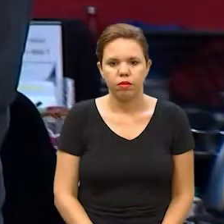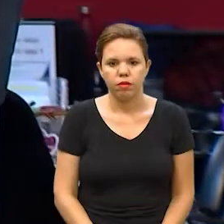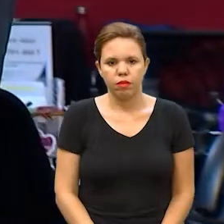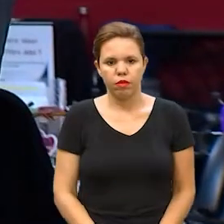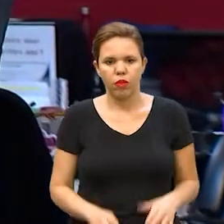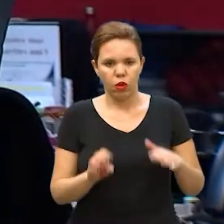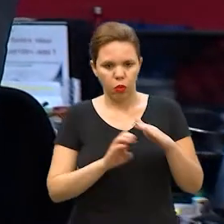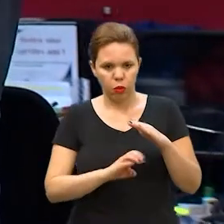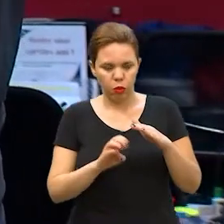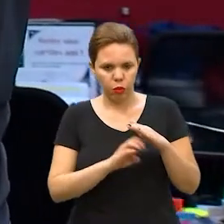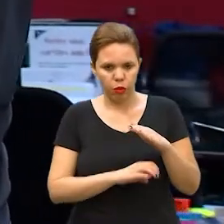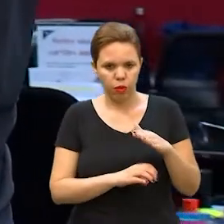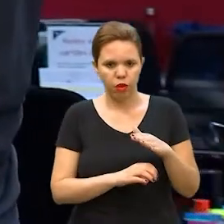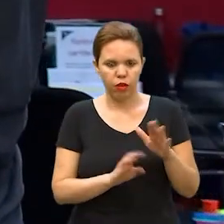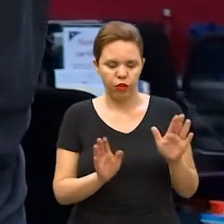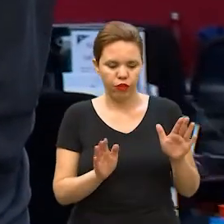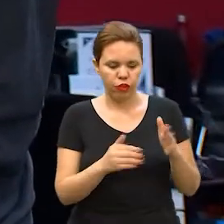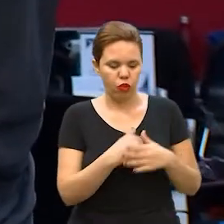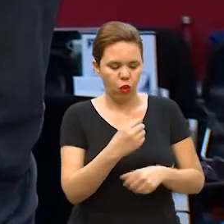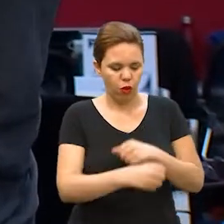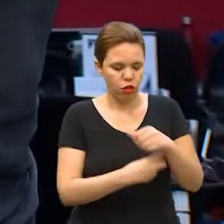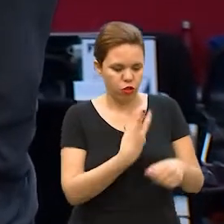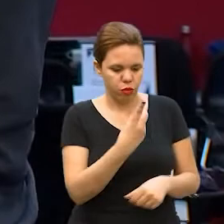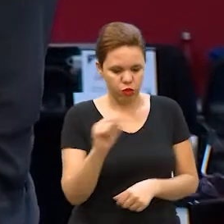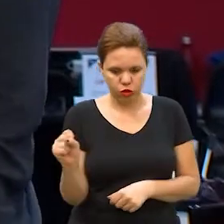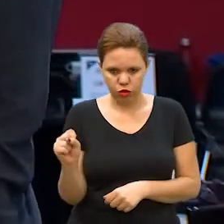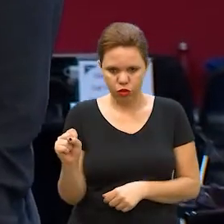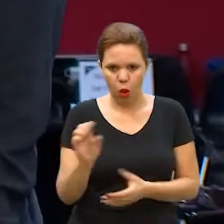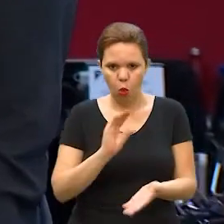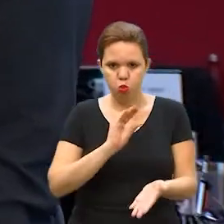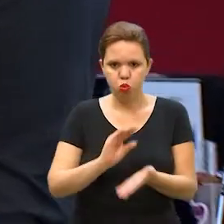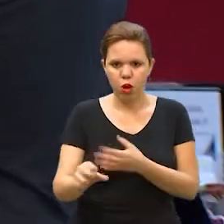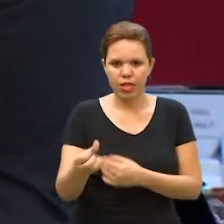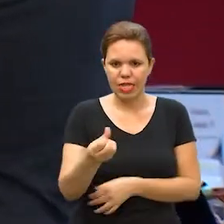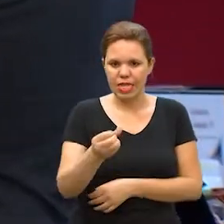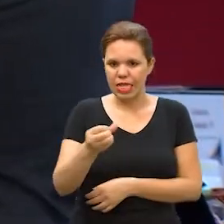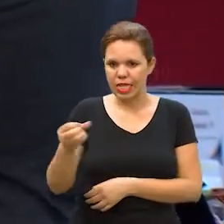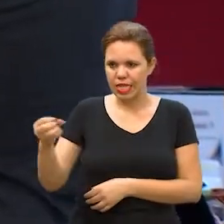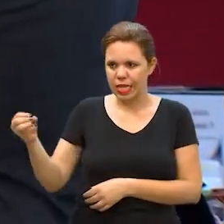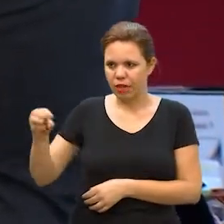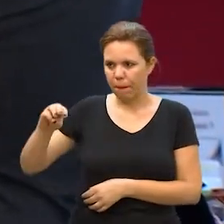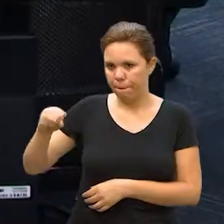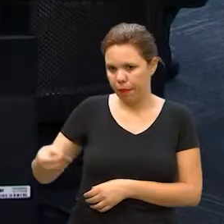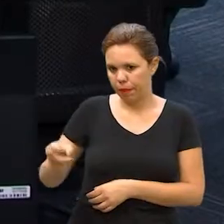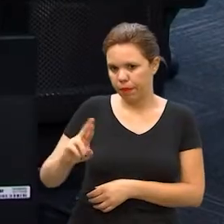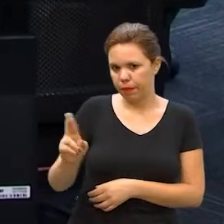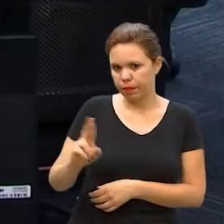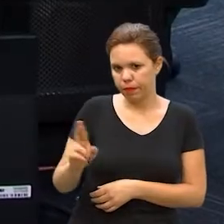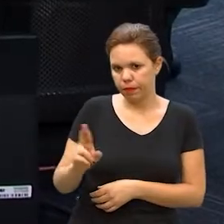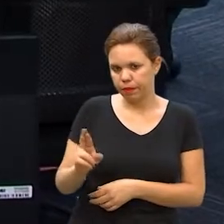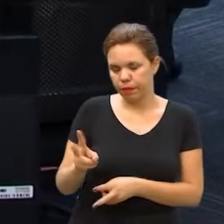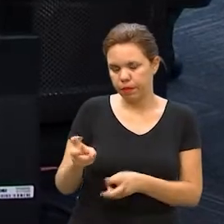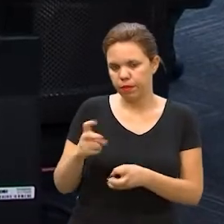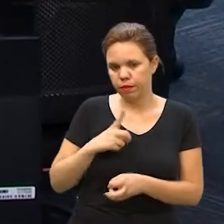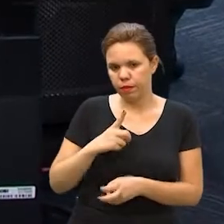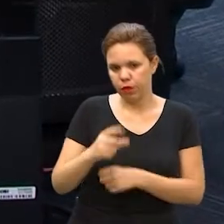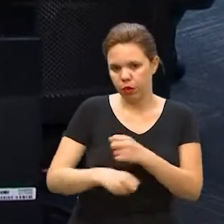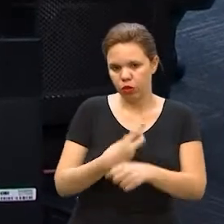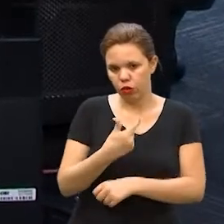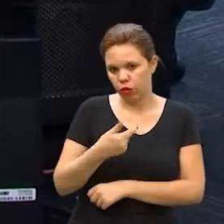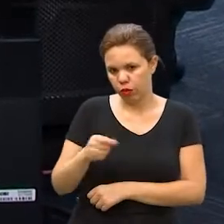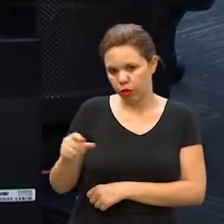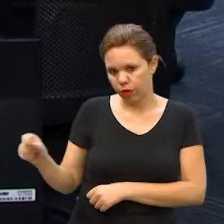Uma empresa que fechou 2018 com um faturamento de 600 milhões de reais e a previsão é que em